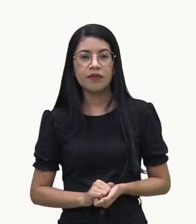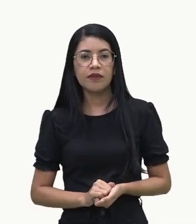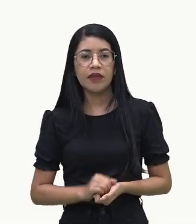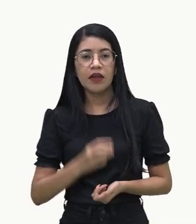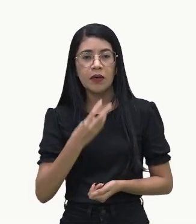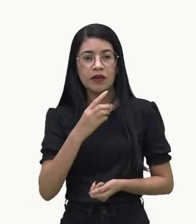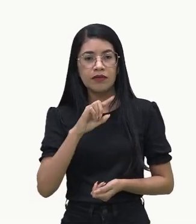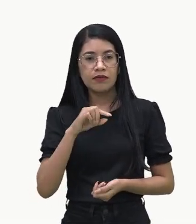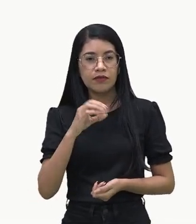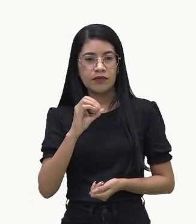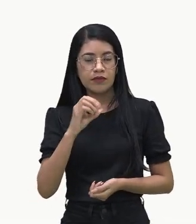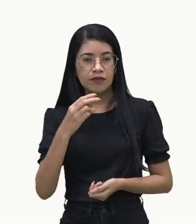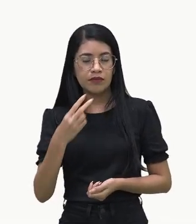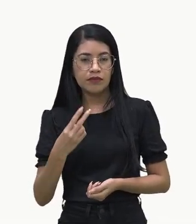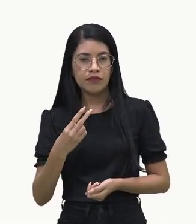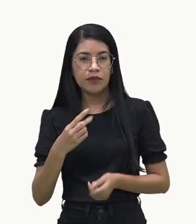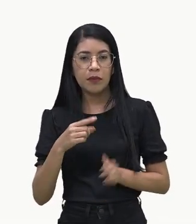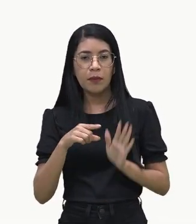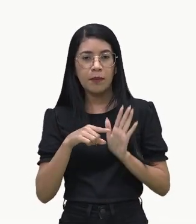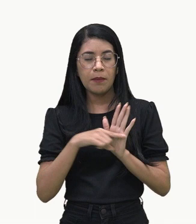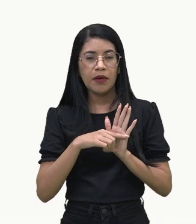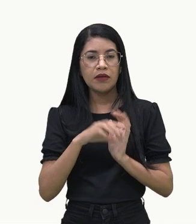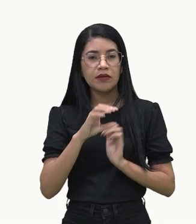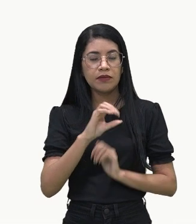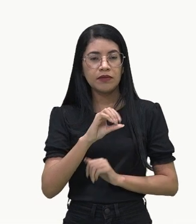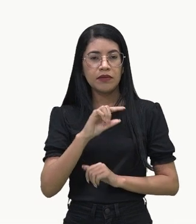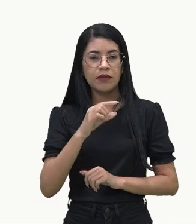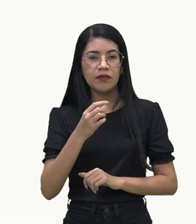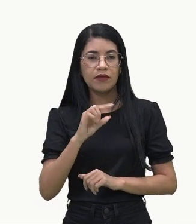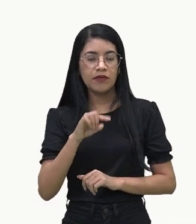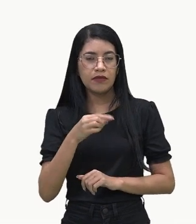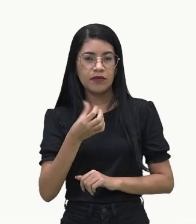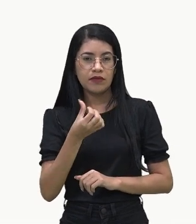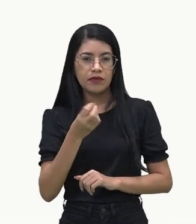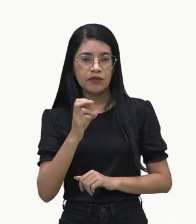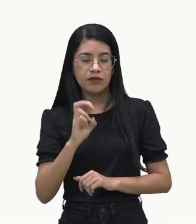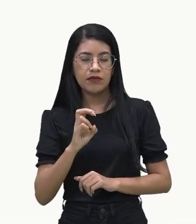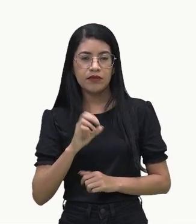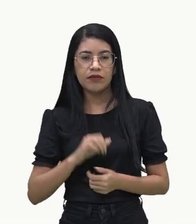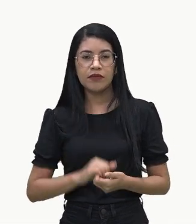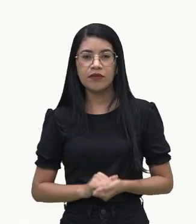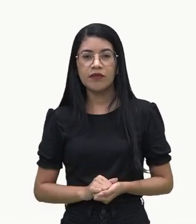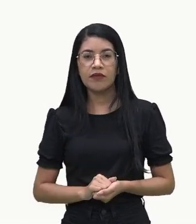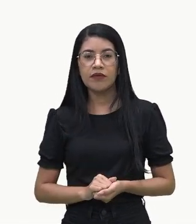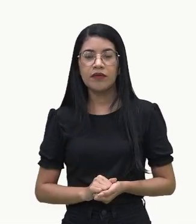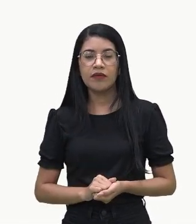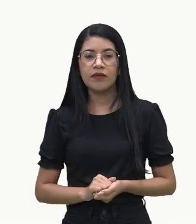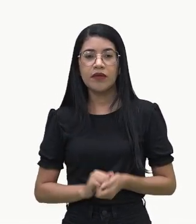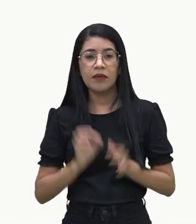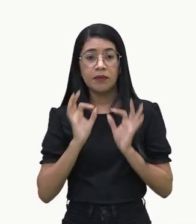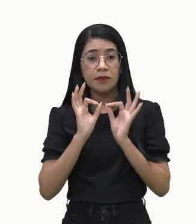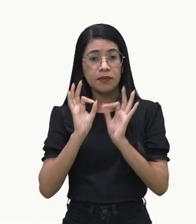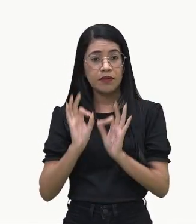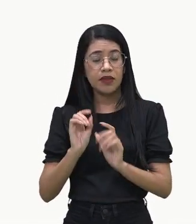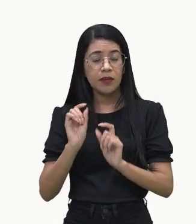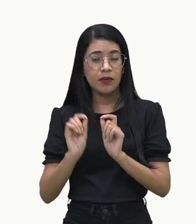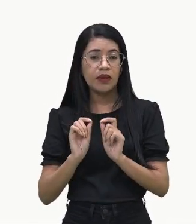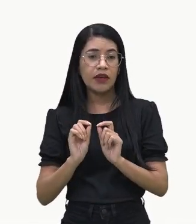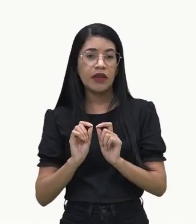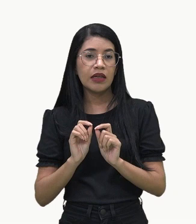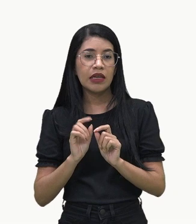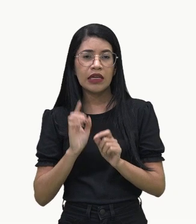3 inteiros e 2 centésimos, menos 65 centésimos. Observou que,